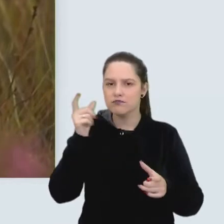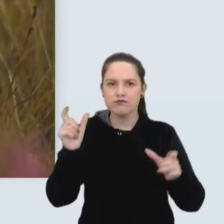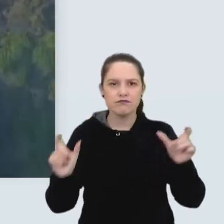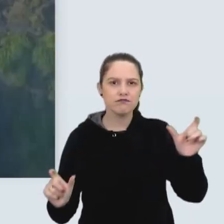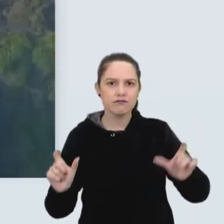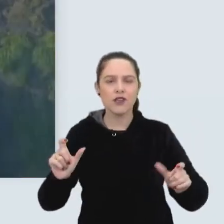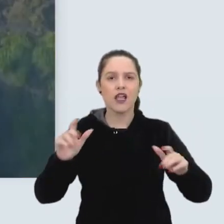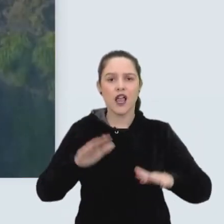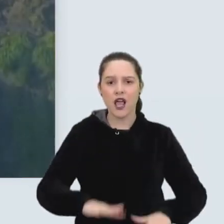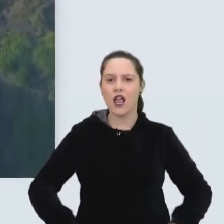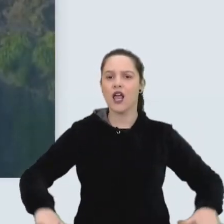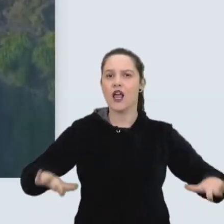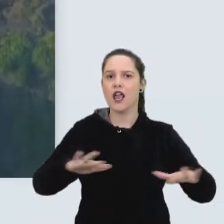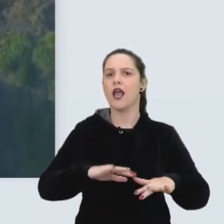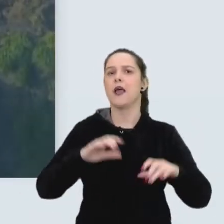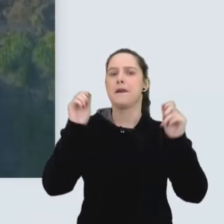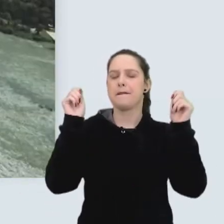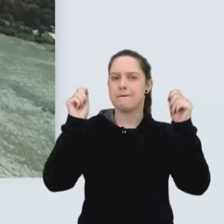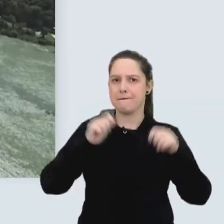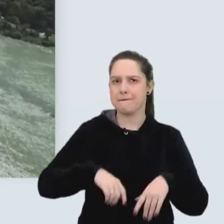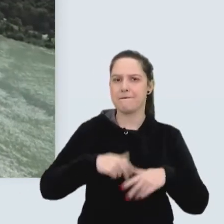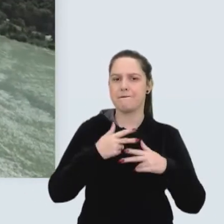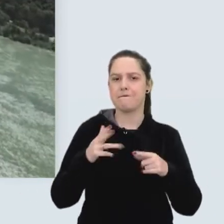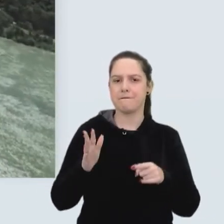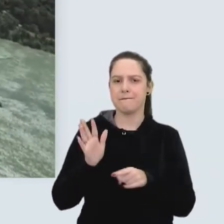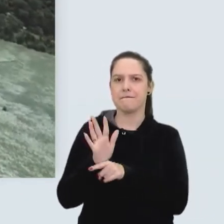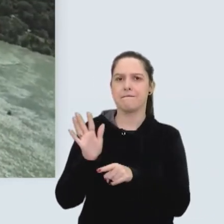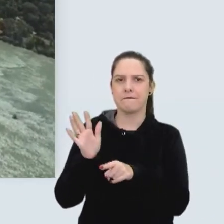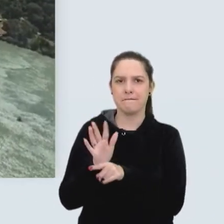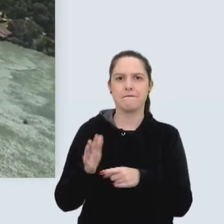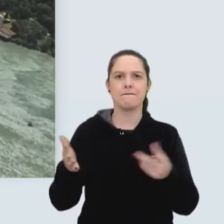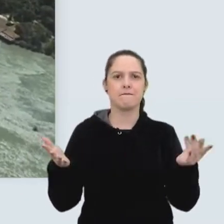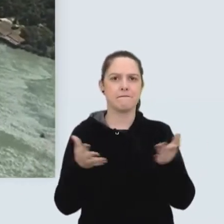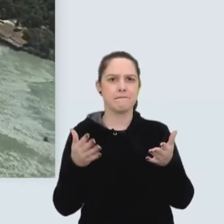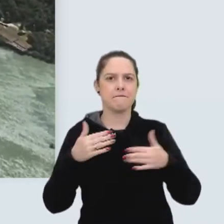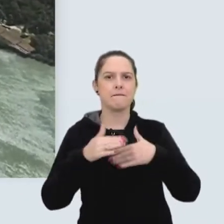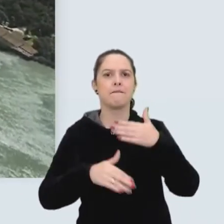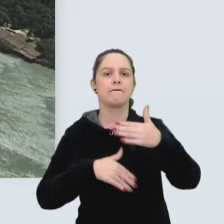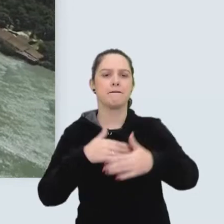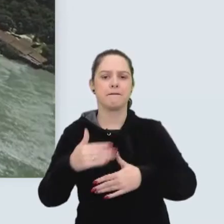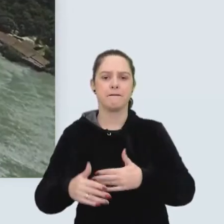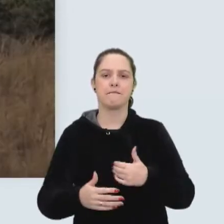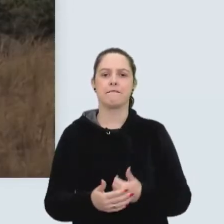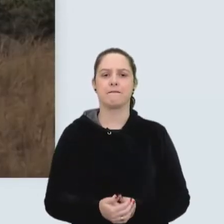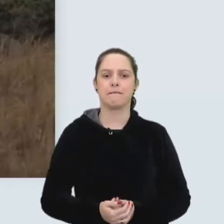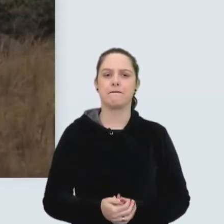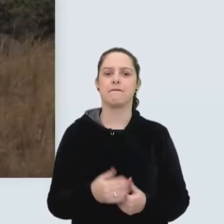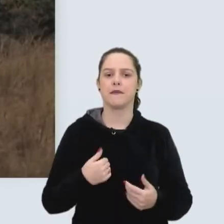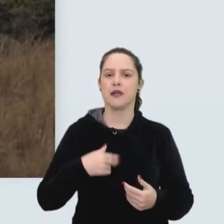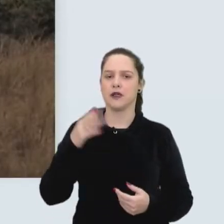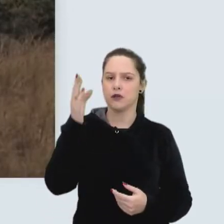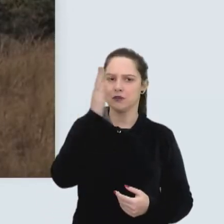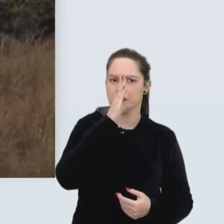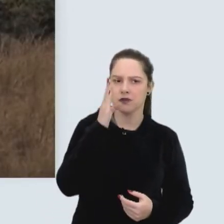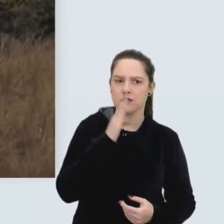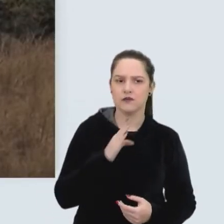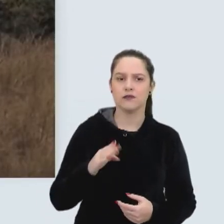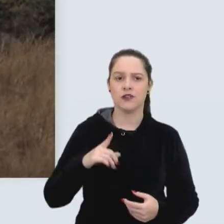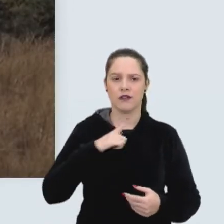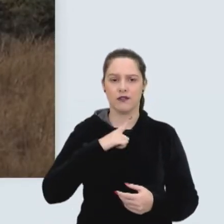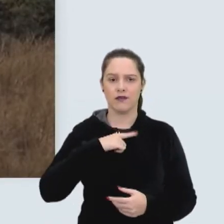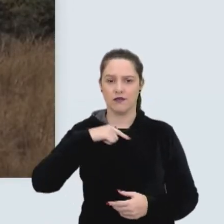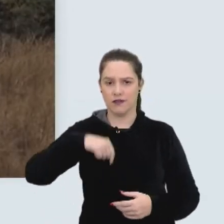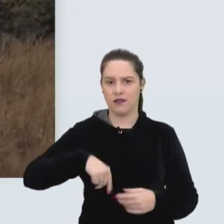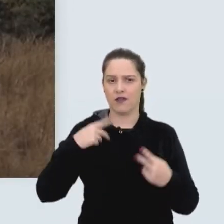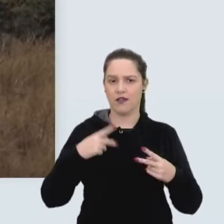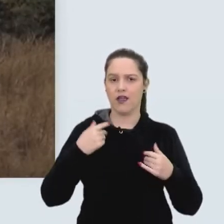diferentes países oferecem água para metade das 100 maiores cidades do planeta. No Brasil, 80% da energia